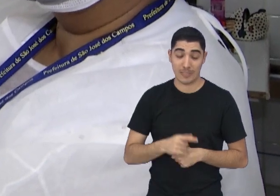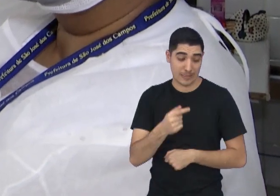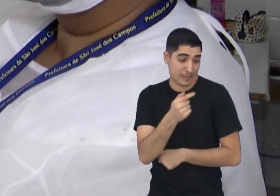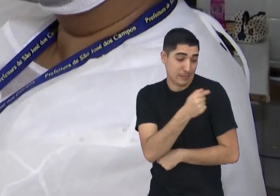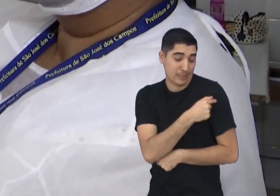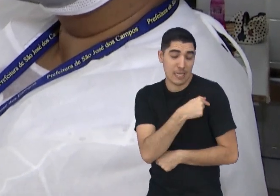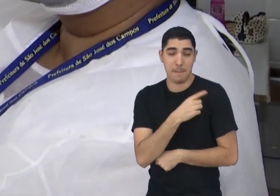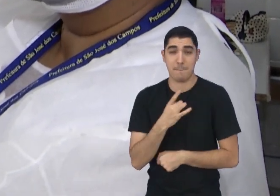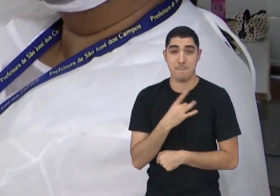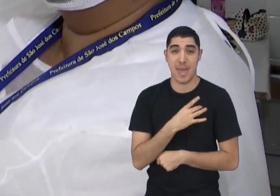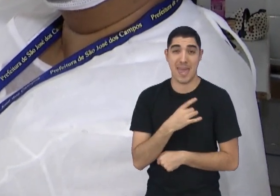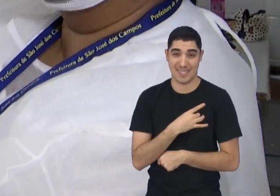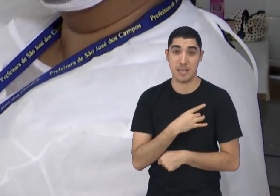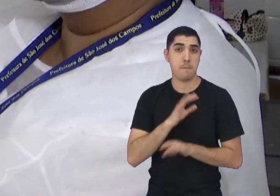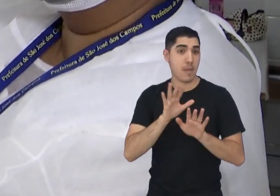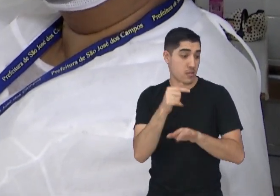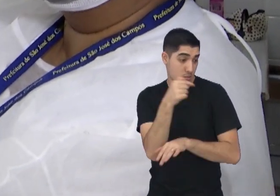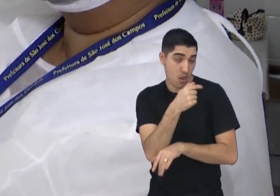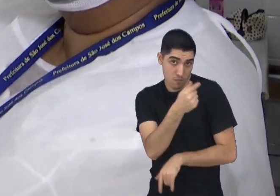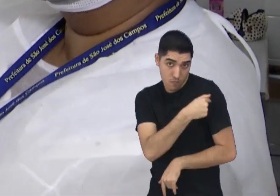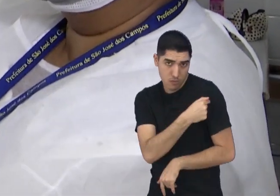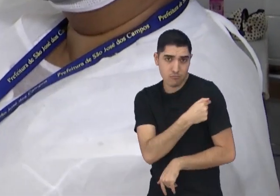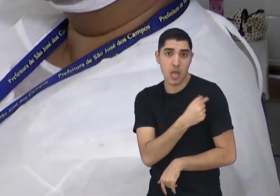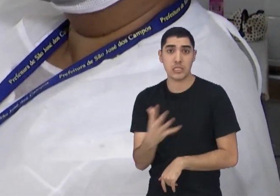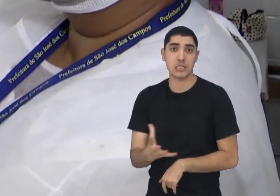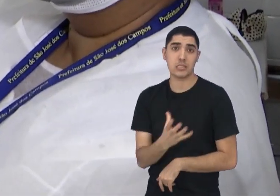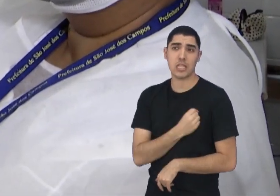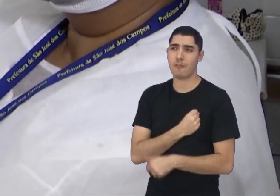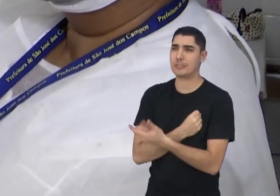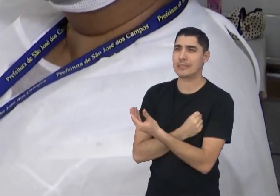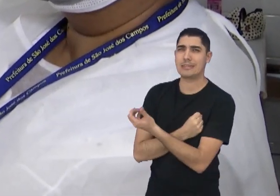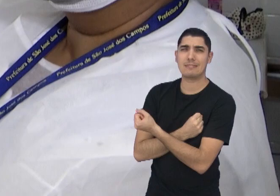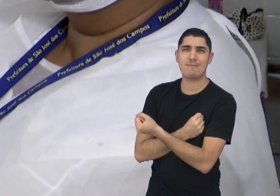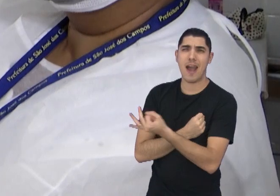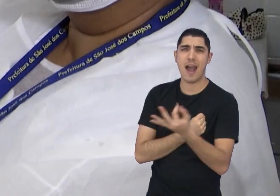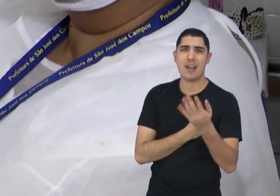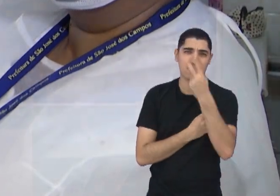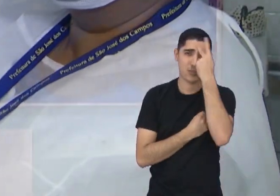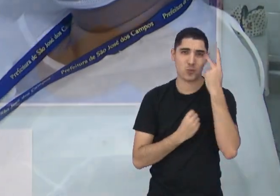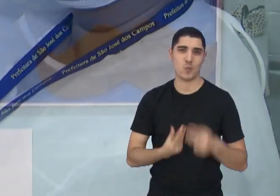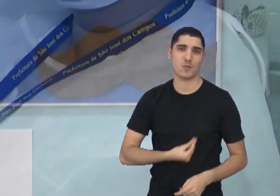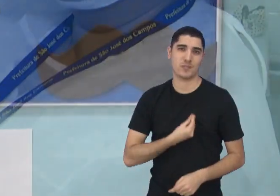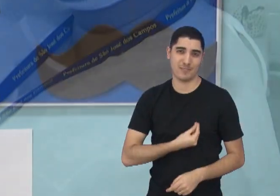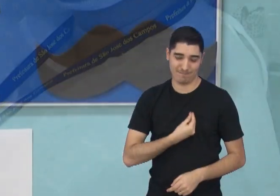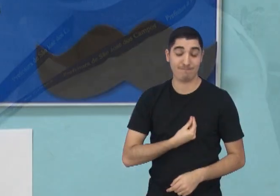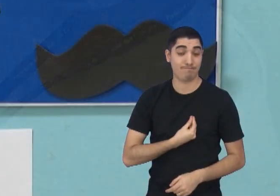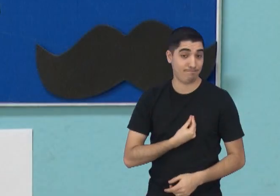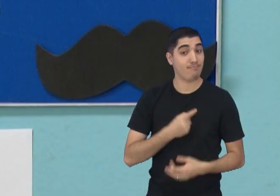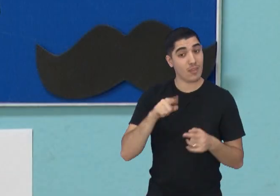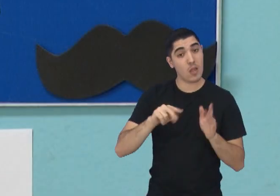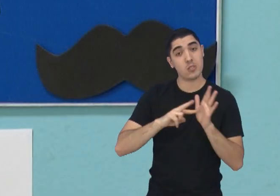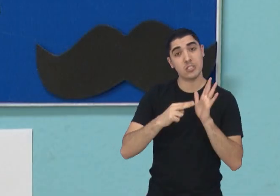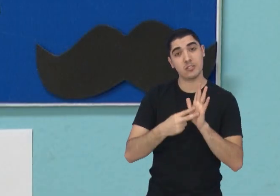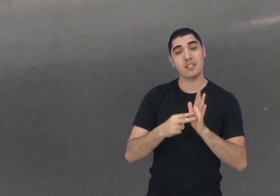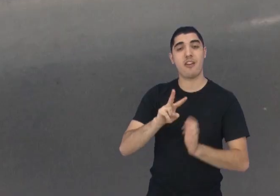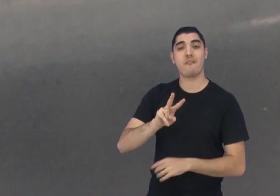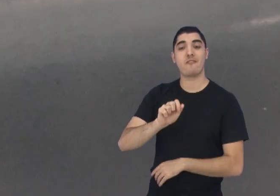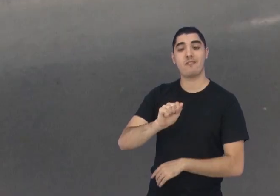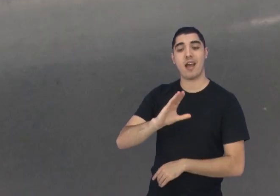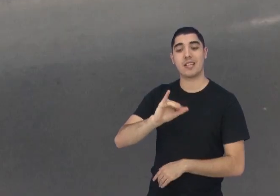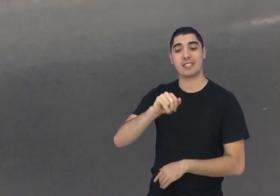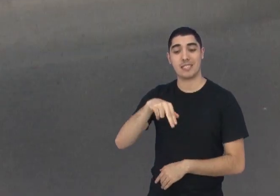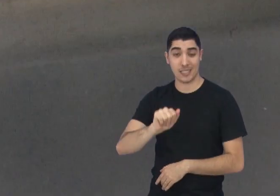picadinha, mas que é responsável por salvar milhares de vidas todos os anos. Assim são conhecidas as vacinas,